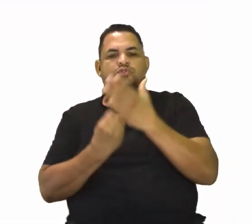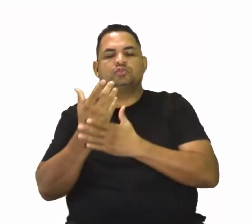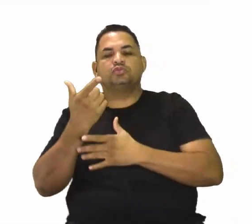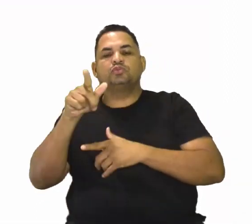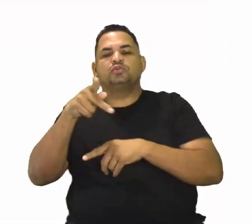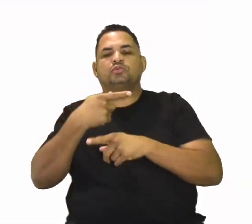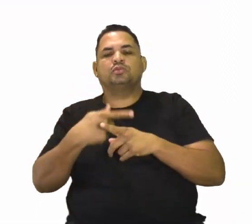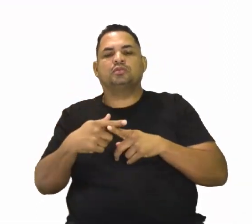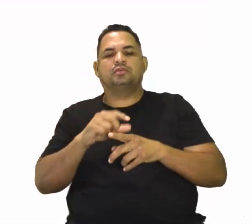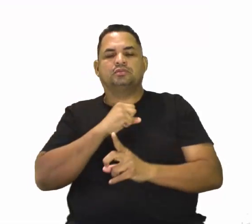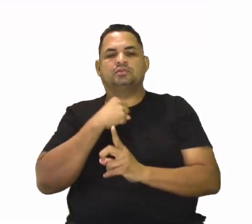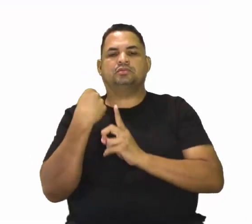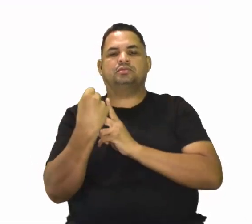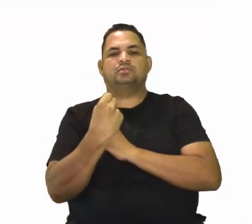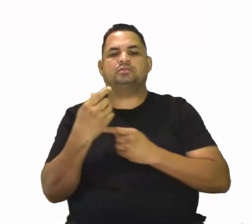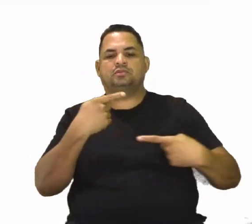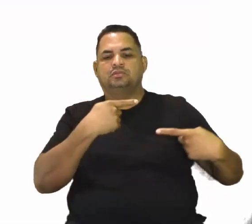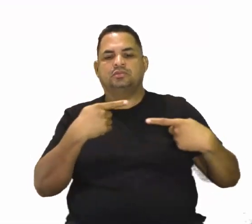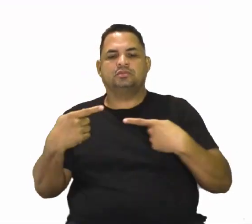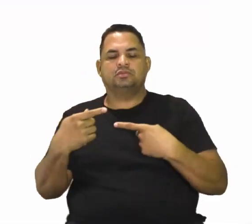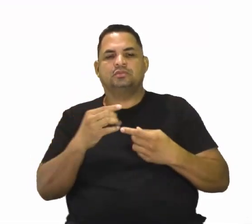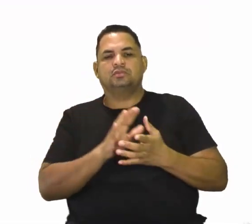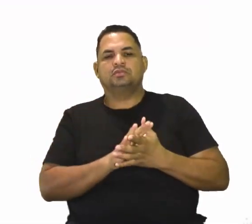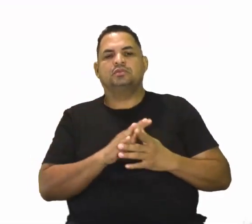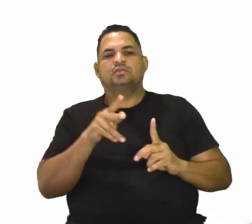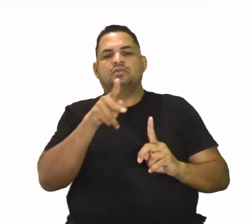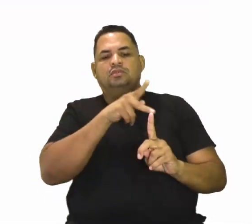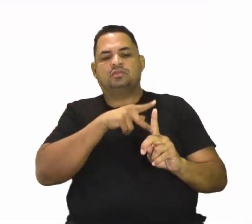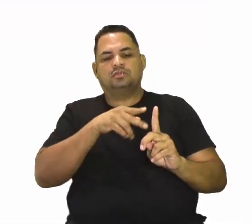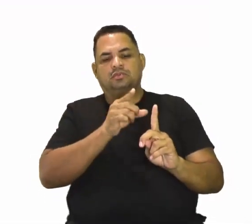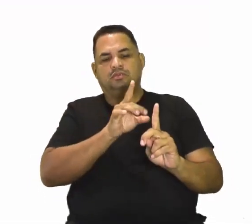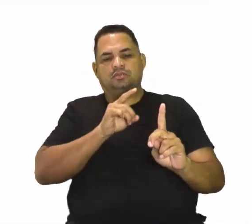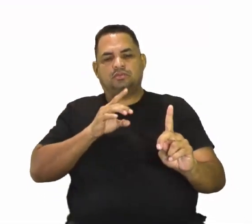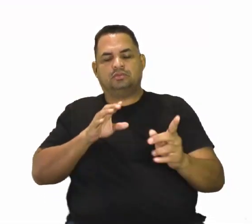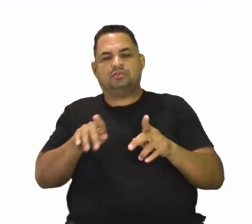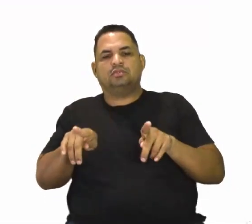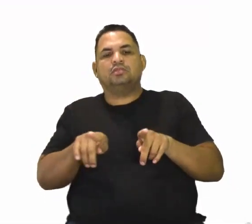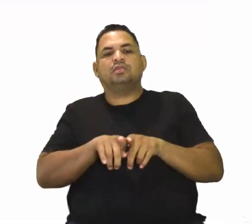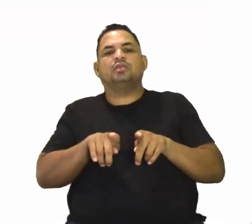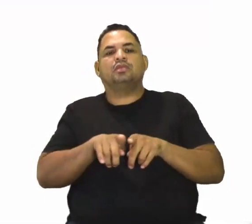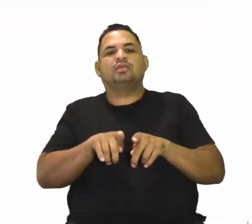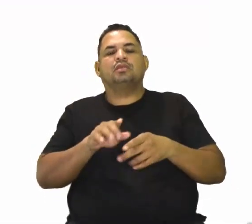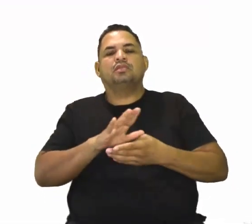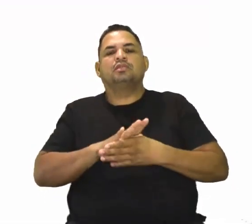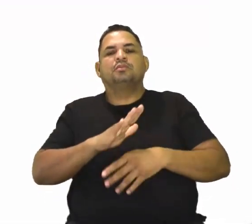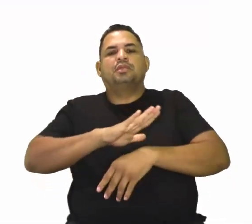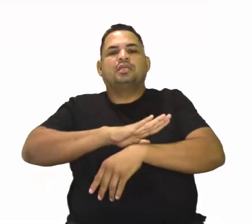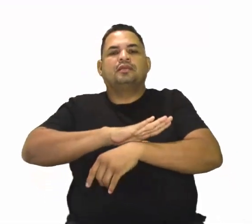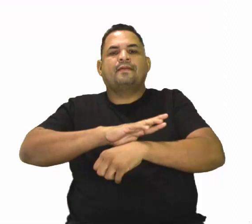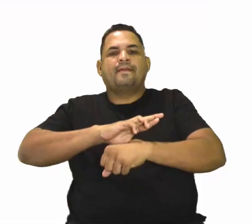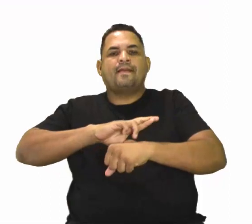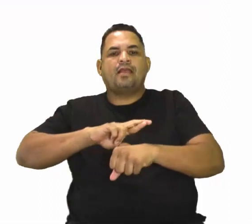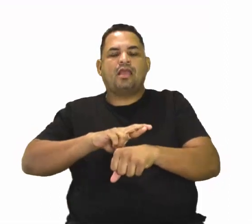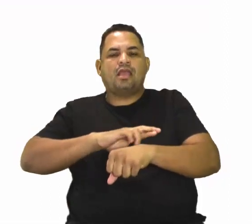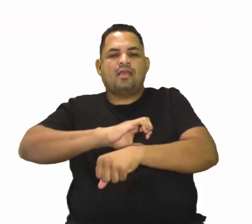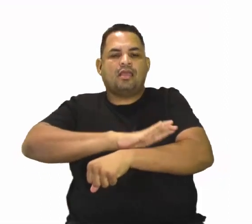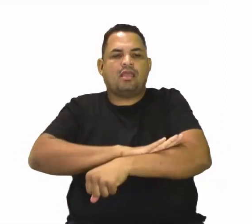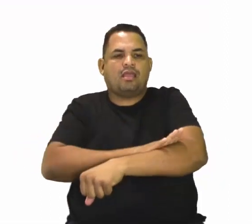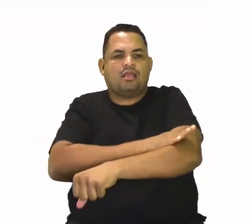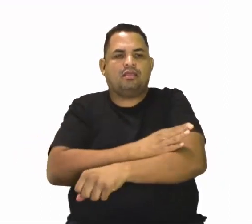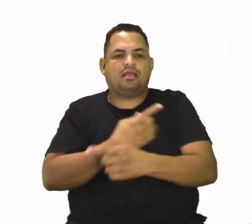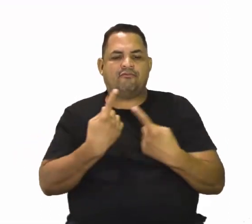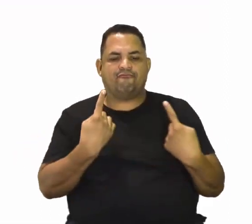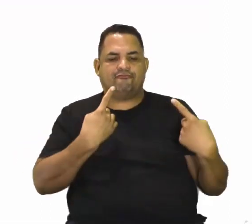problema social que está relacionado à xenofobia e ao racismo. A xenofobia, essa aversão